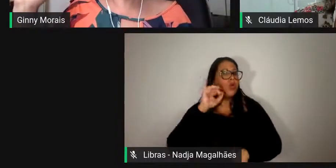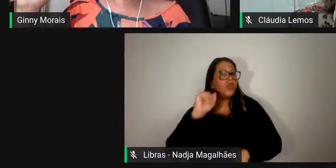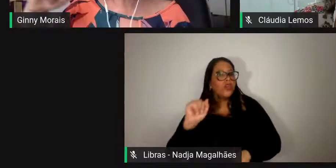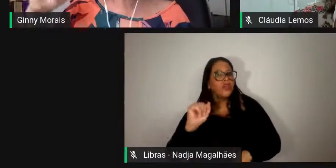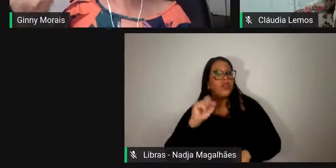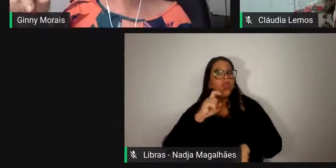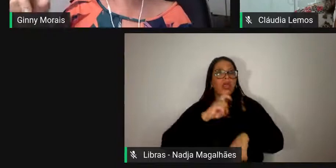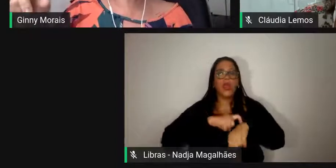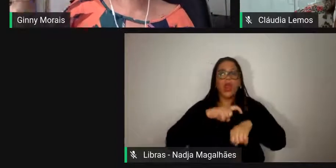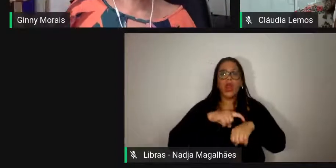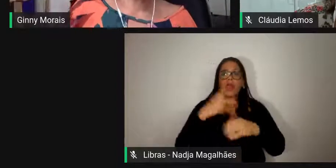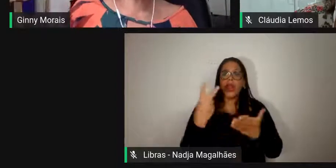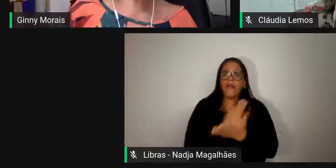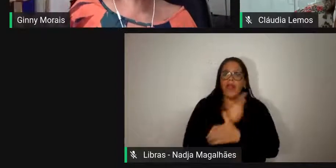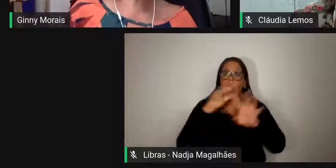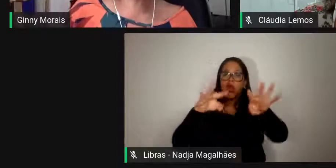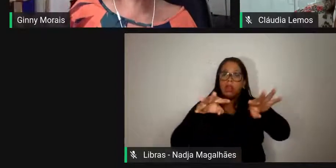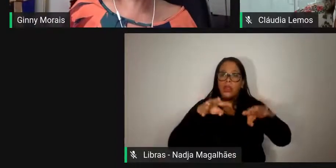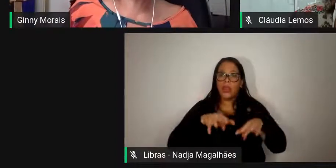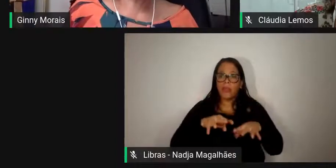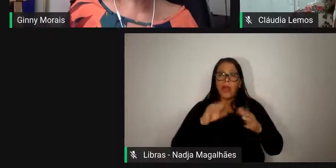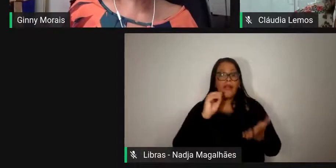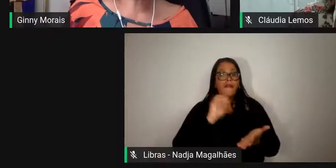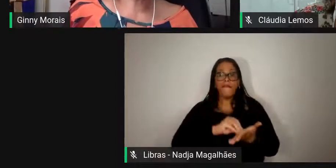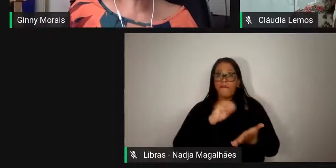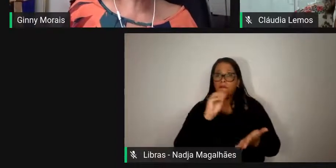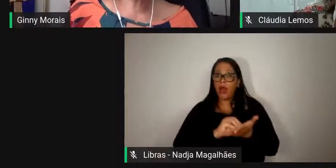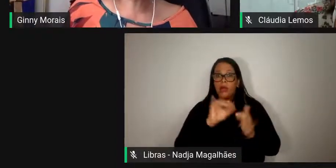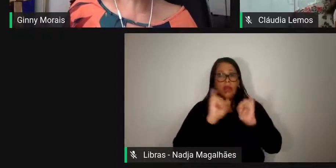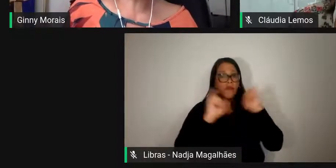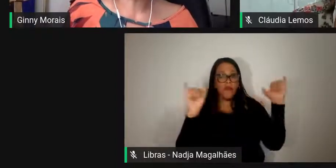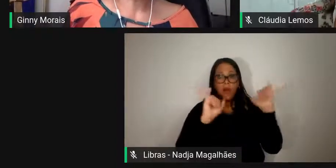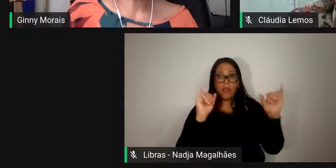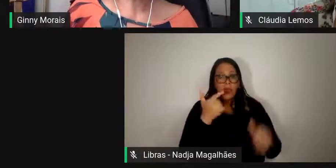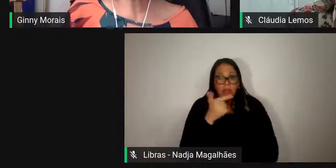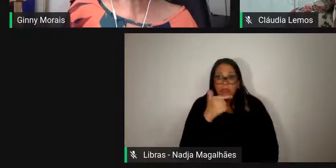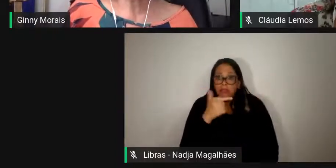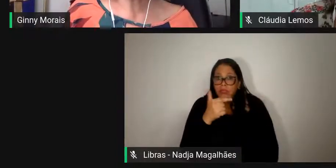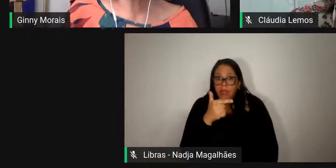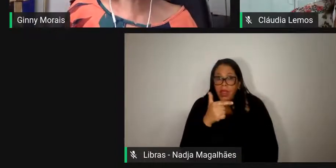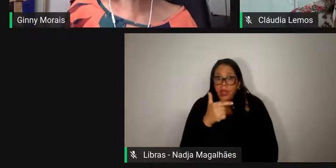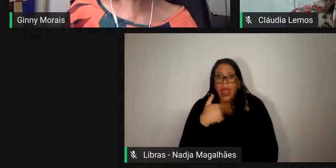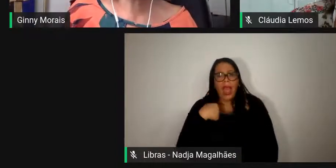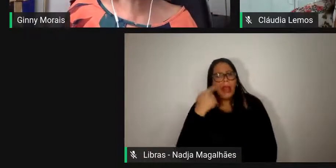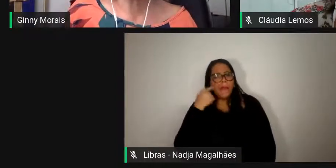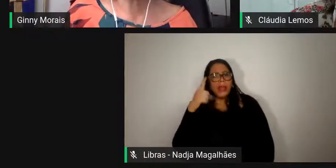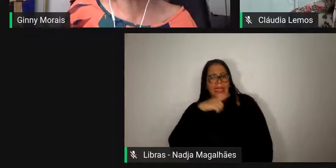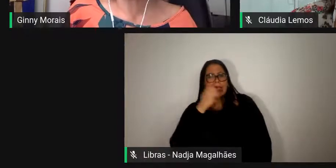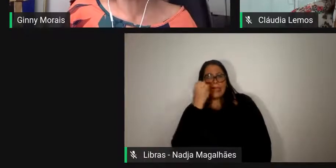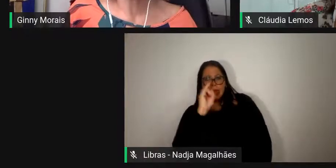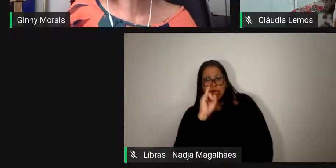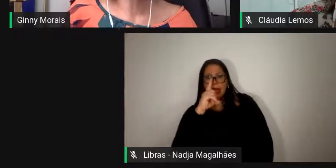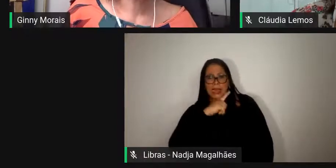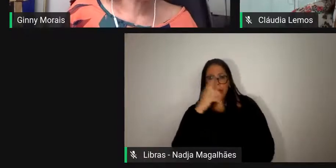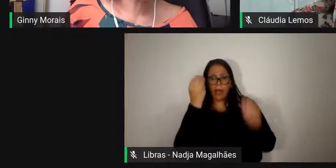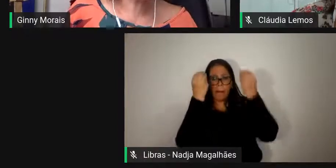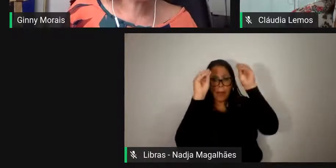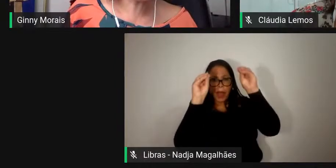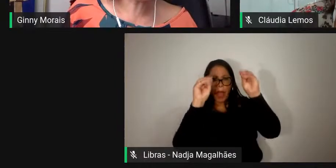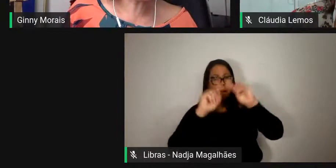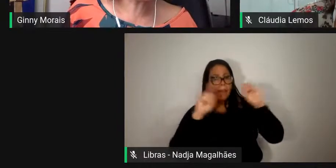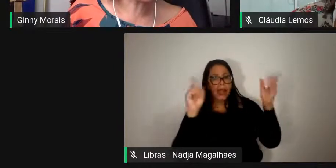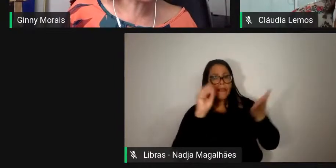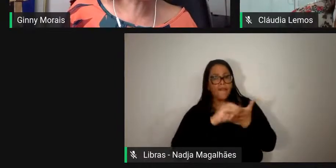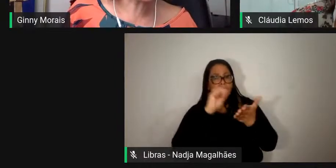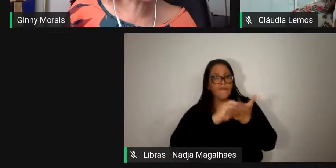vai ocorrer, nem sempre a informação ela está muito clara. E aí eu queria dar um exemplo para vocês aqui. Quer